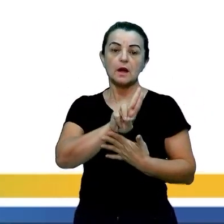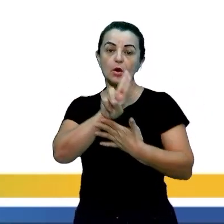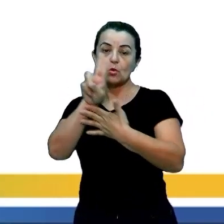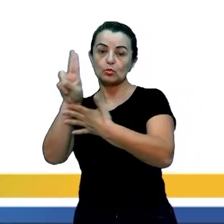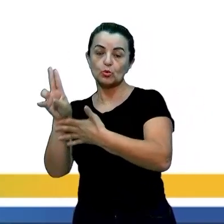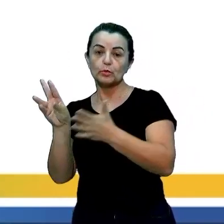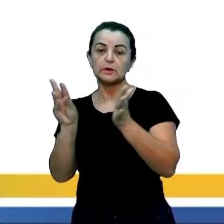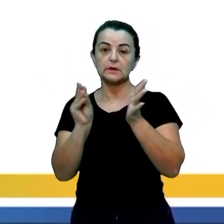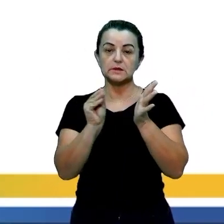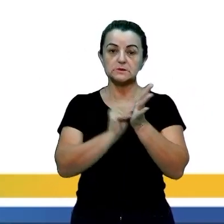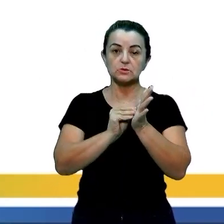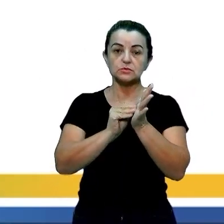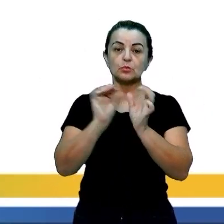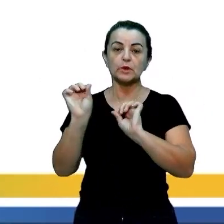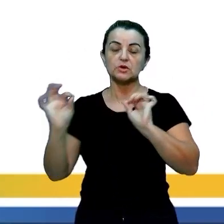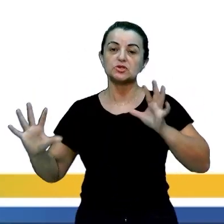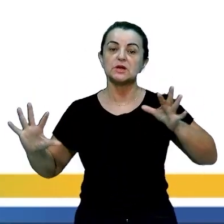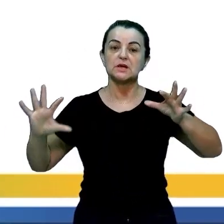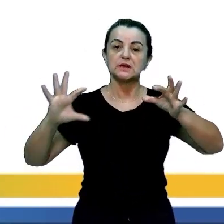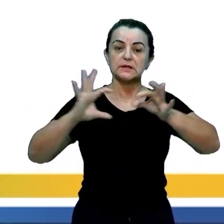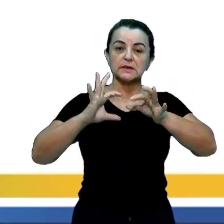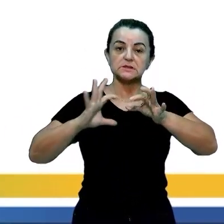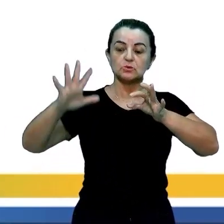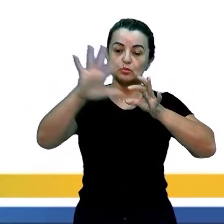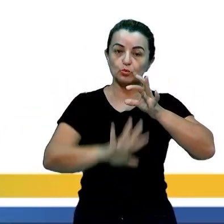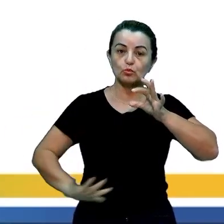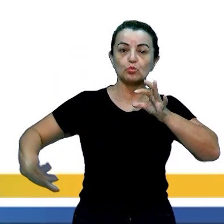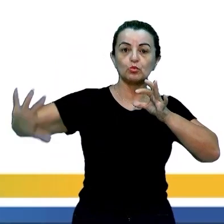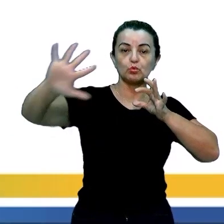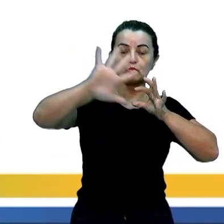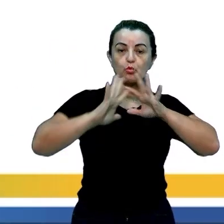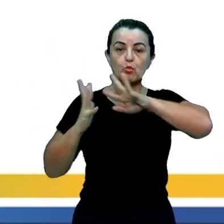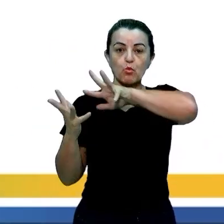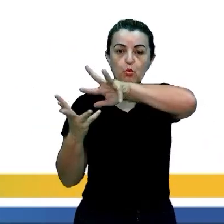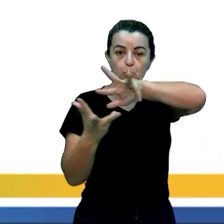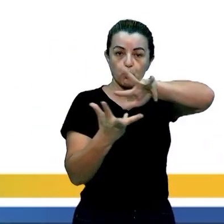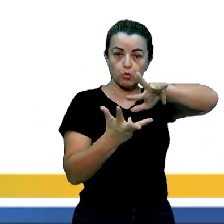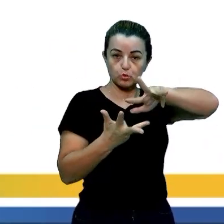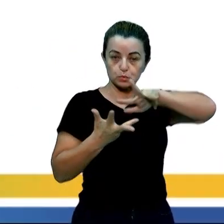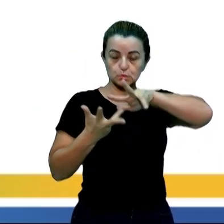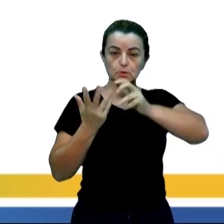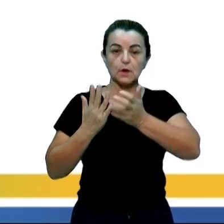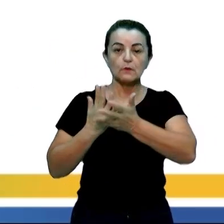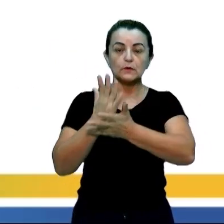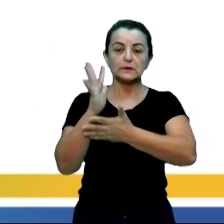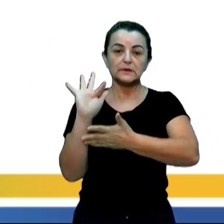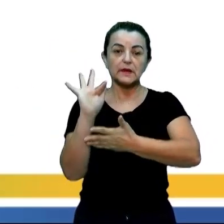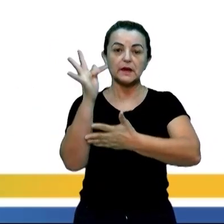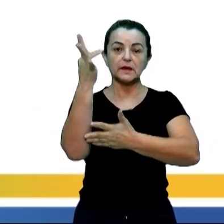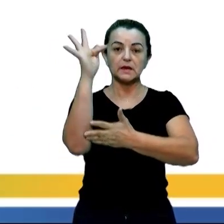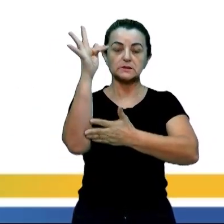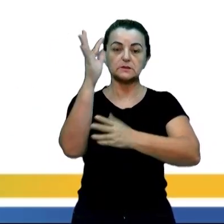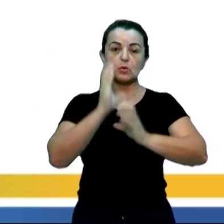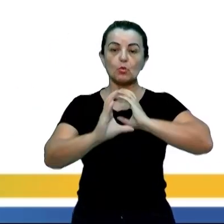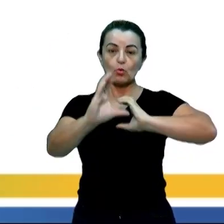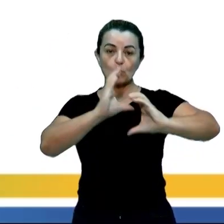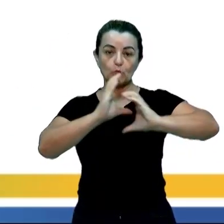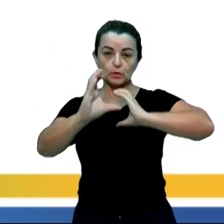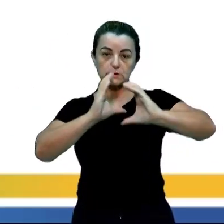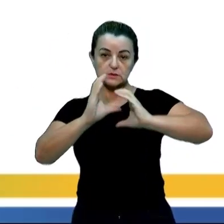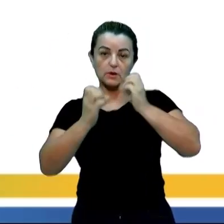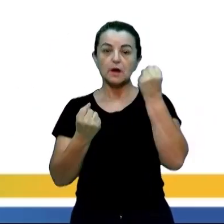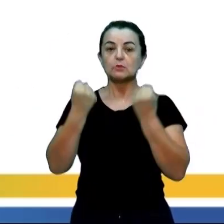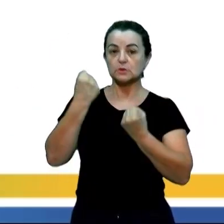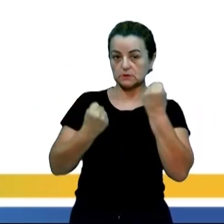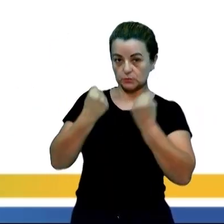ao fenômeno de integração do espaço mundial mediante os avanços técnicos nos setores da comunicação e dos